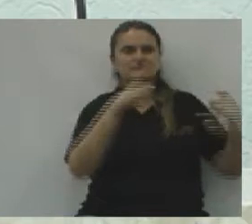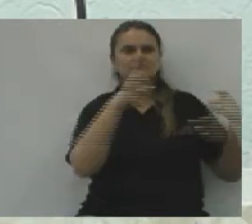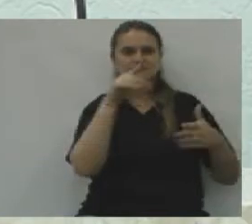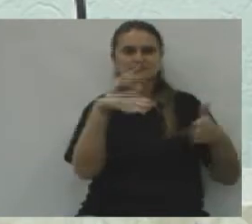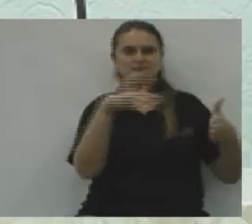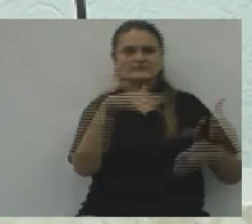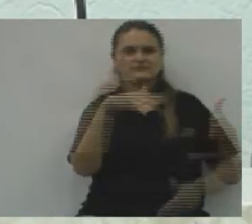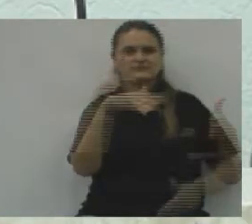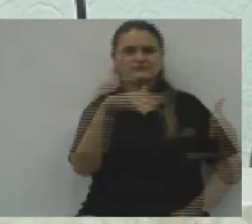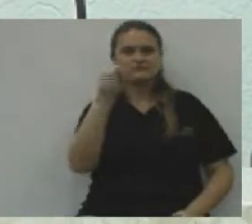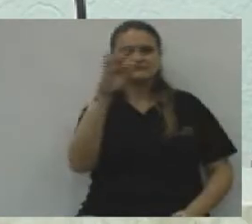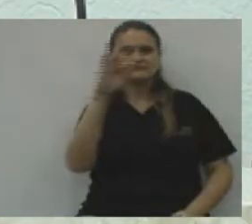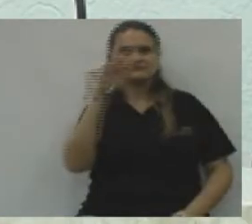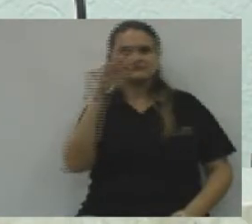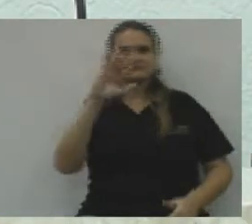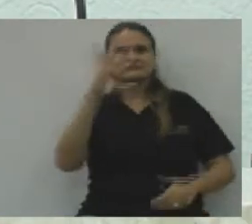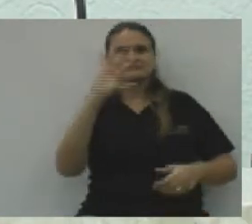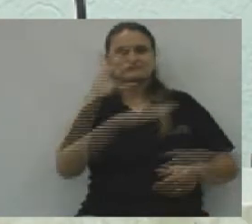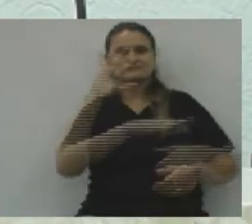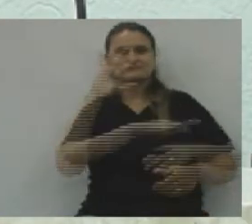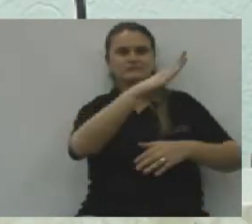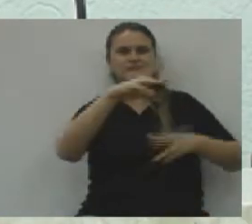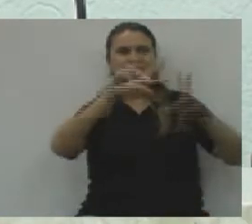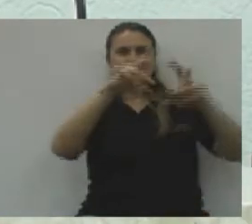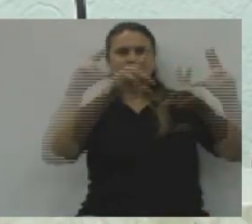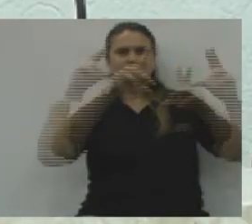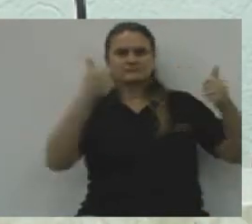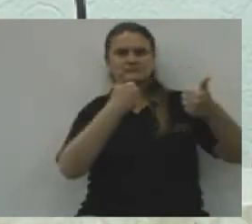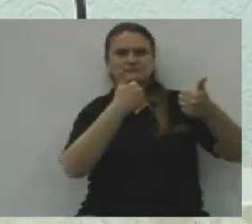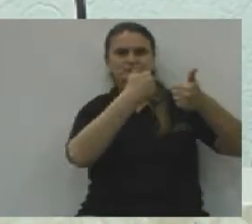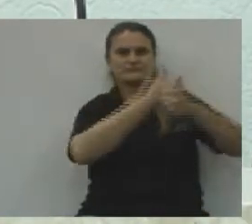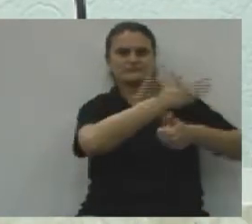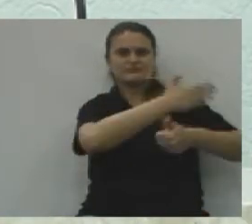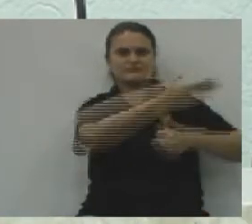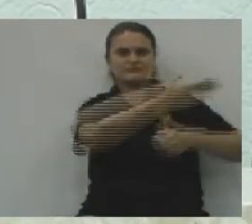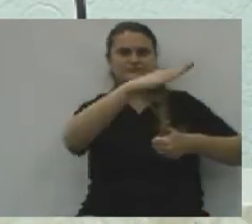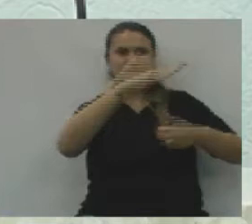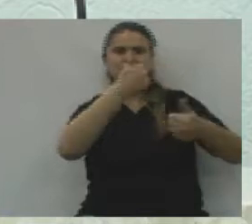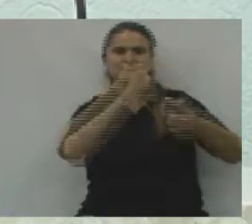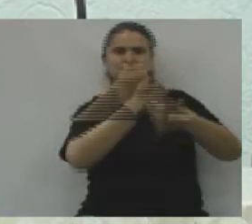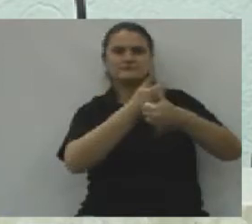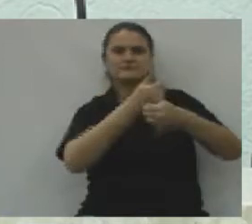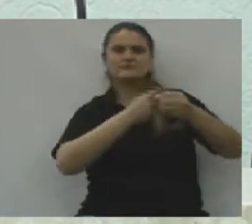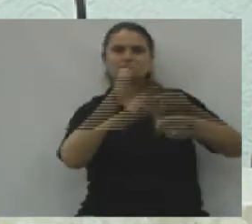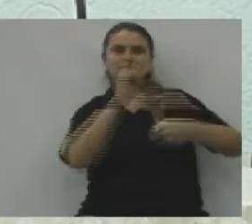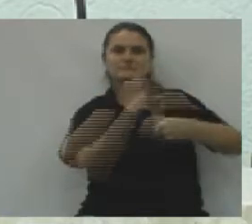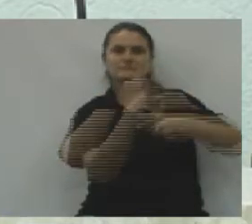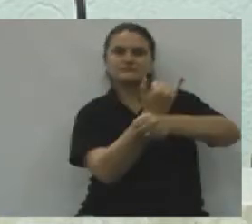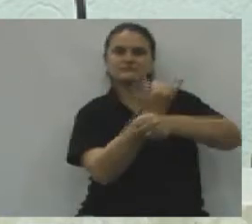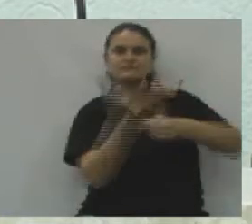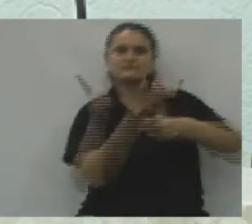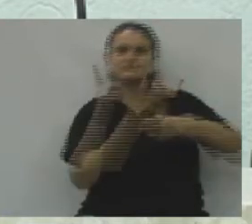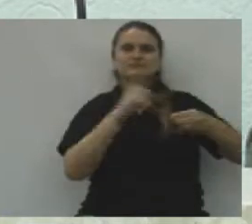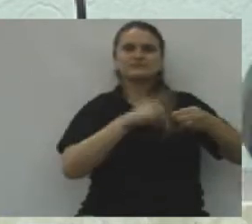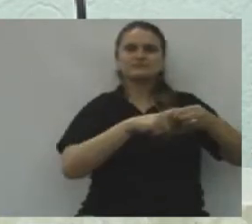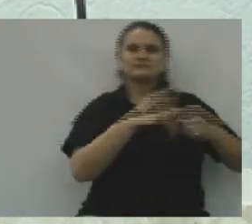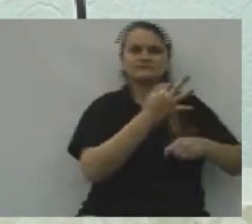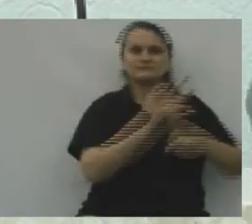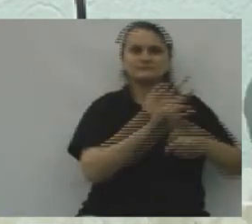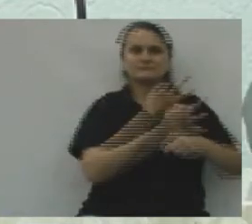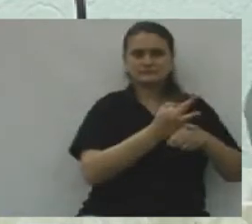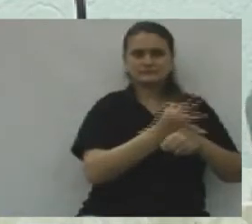na Serra Dona Francisca, nas proximidades da cidade de Joinville, quando retornava de suas férias.